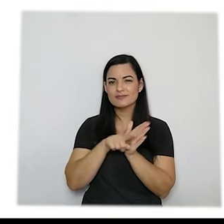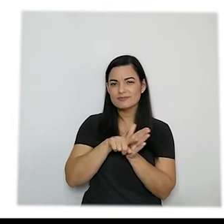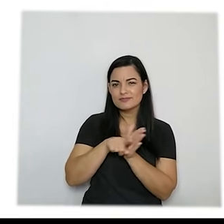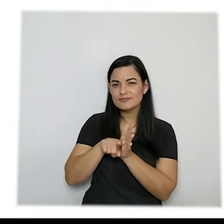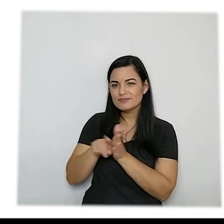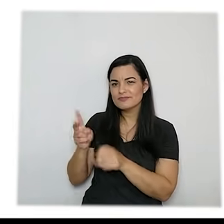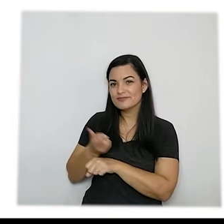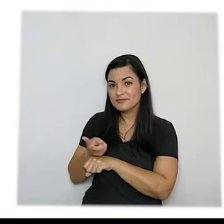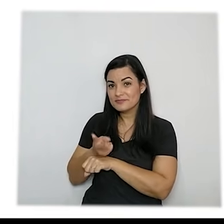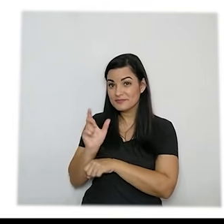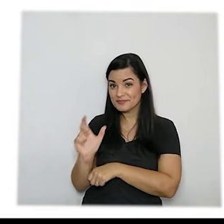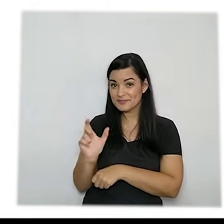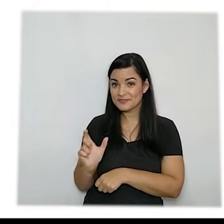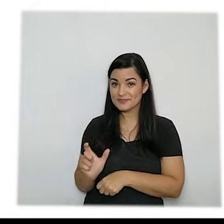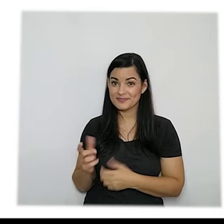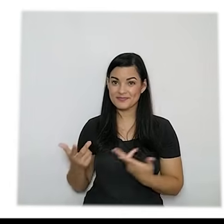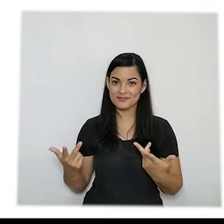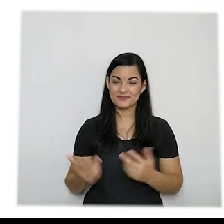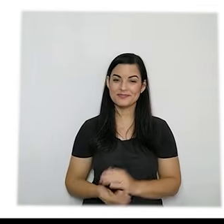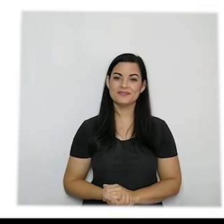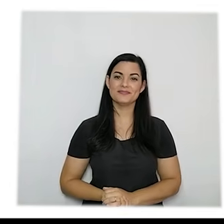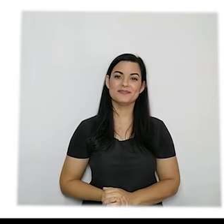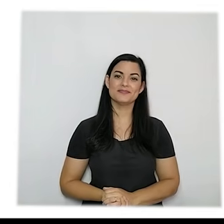nós investigarmos tudo isso.